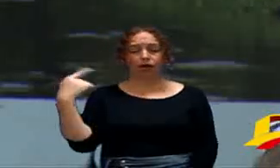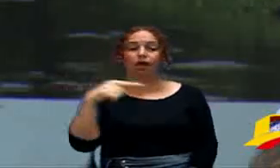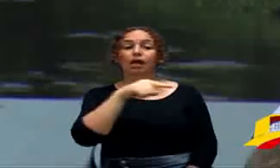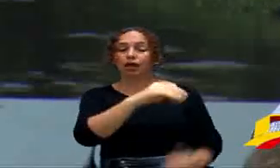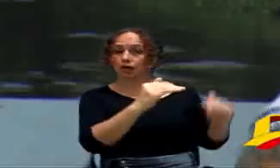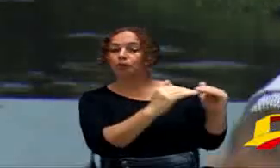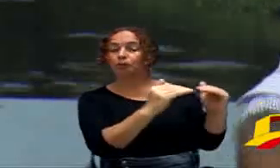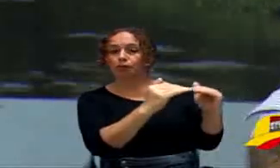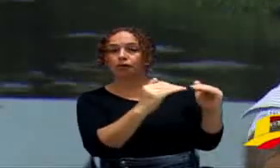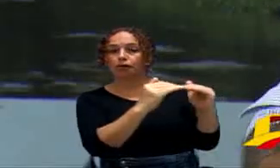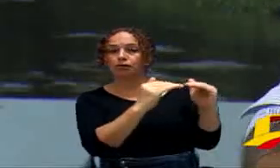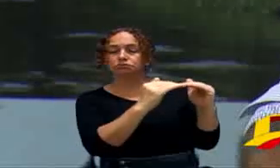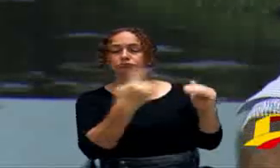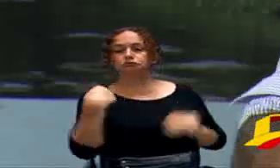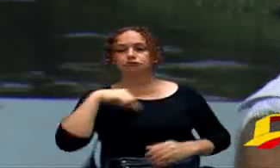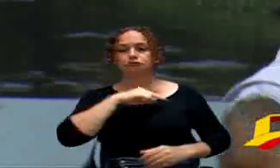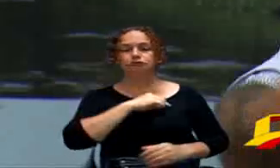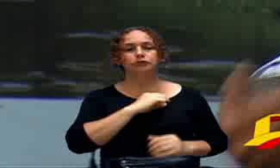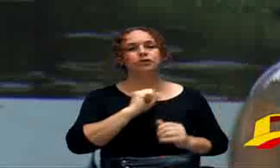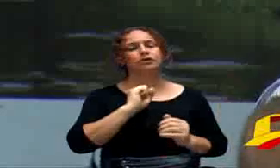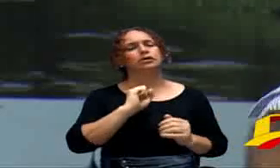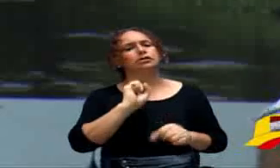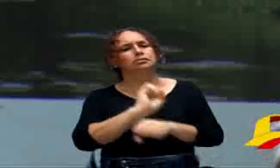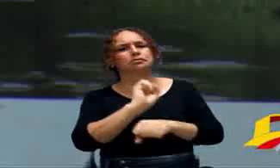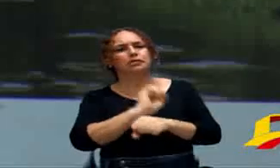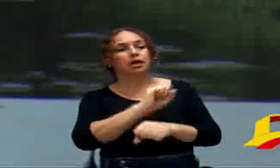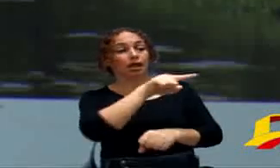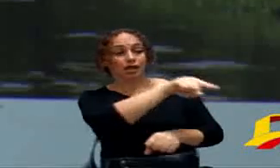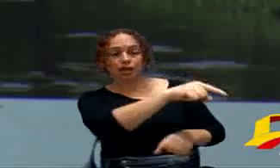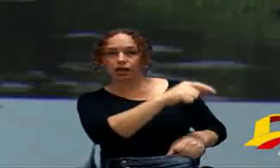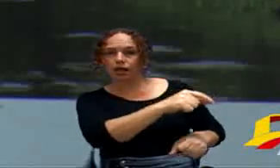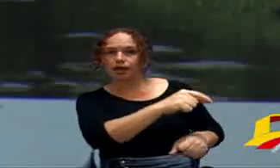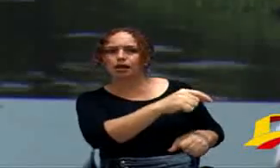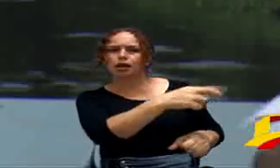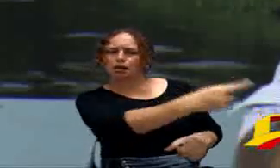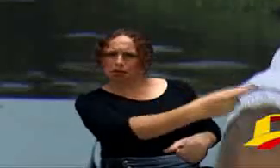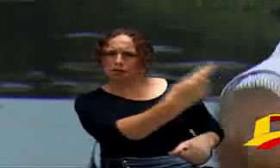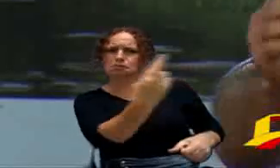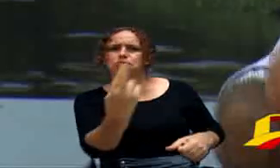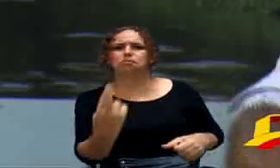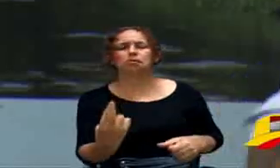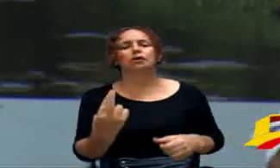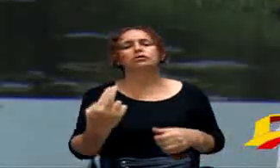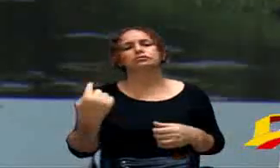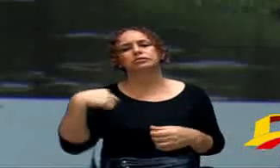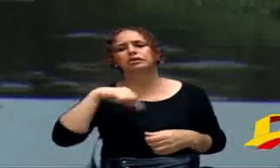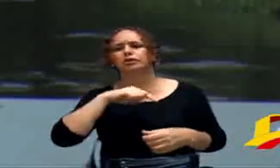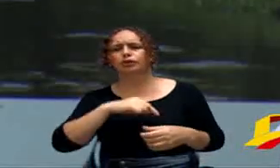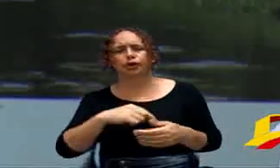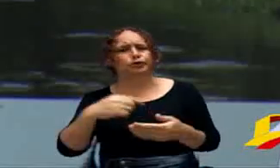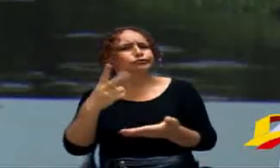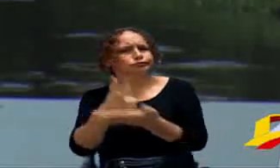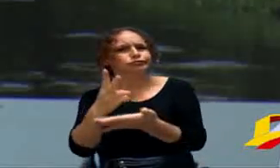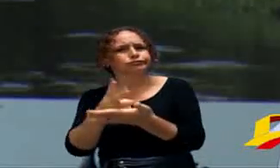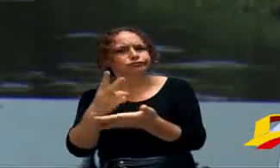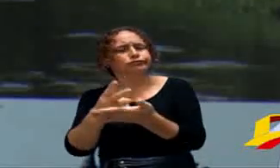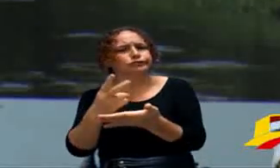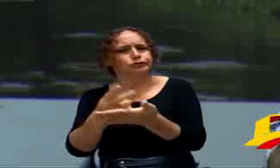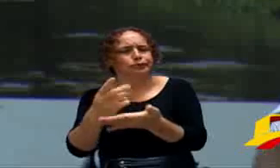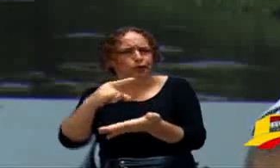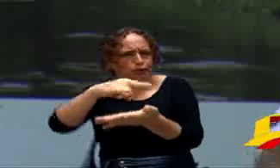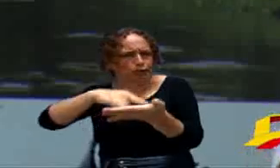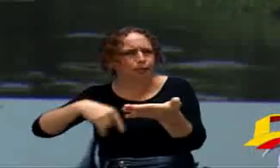aguardando um retorno dele para que a gente pudesse dar prosseguimento aos trâmites. Né? Enfim,